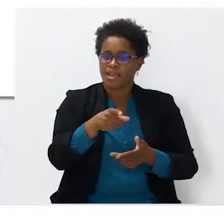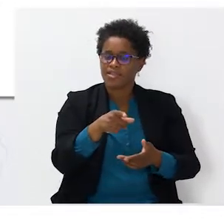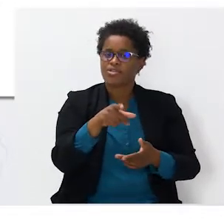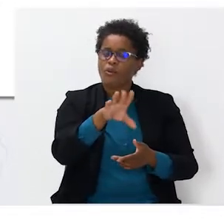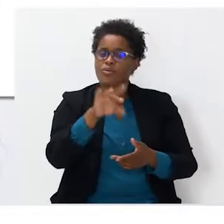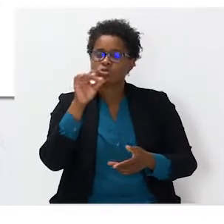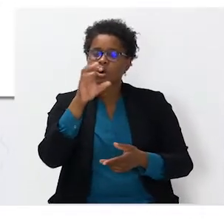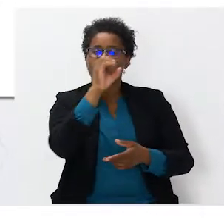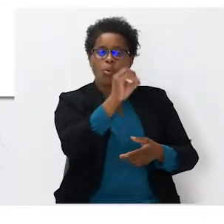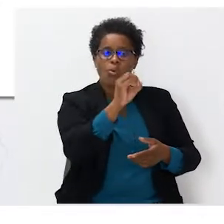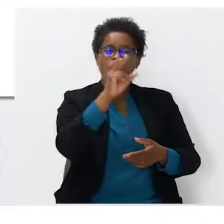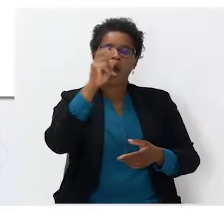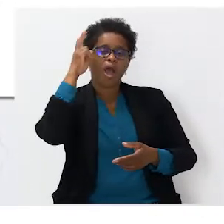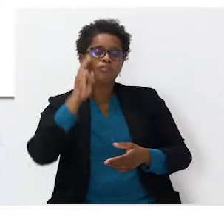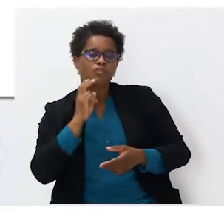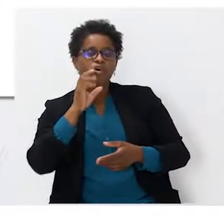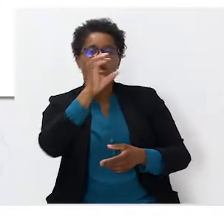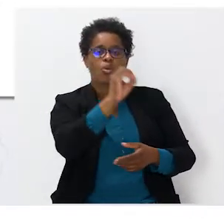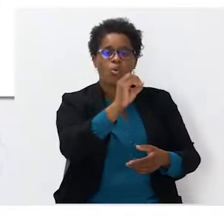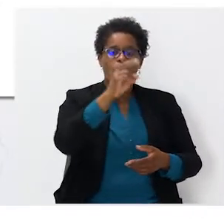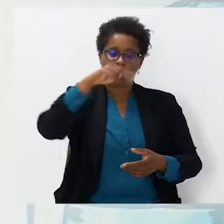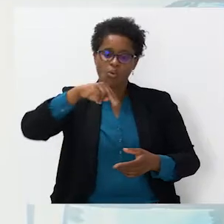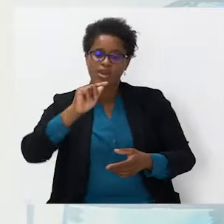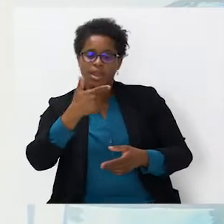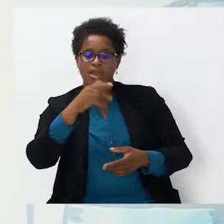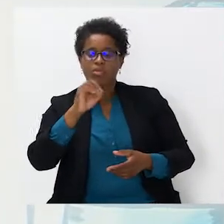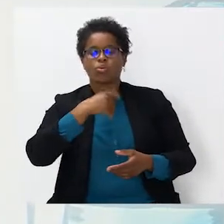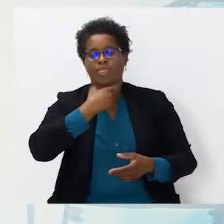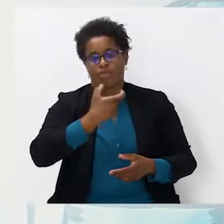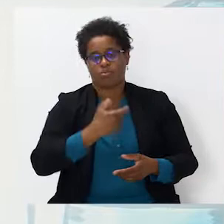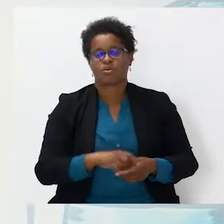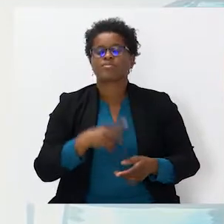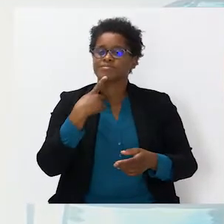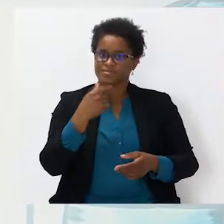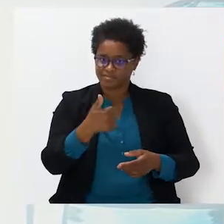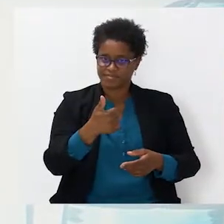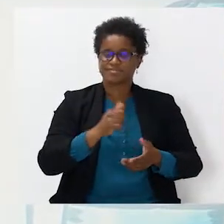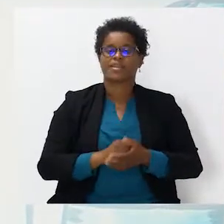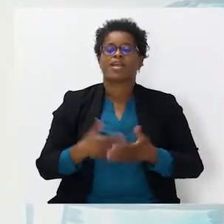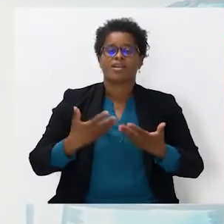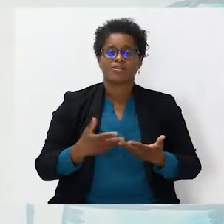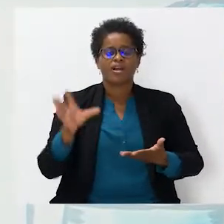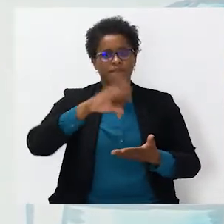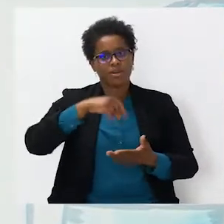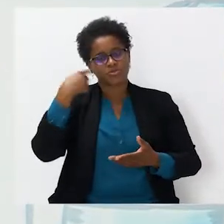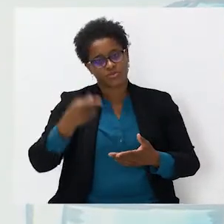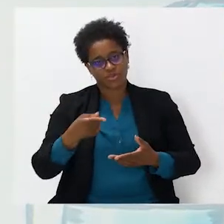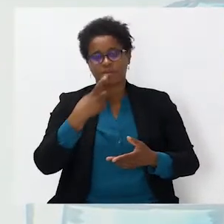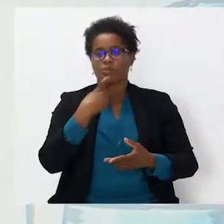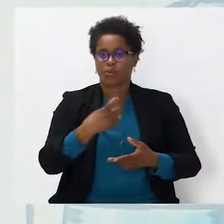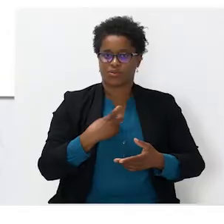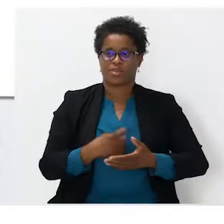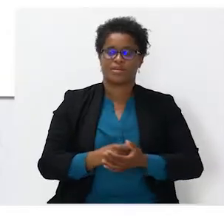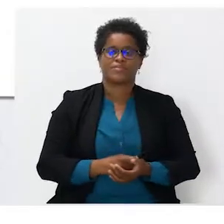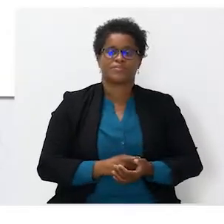opção, o avô e o neto. Muito bem. Vamos mais uma outra